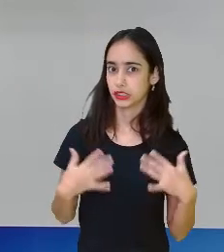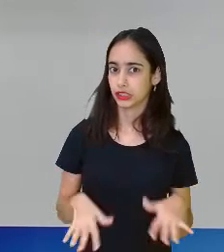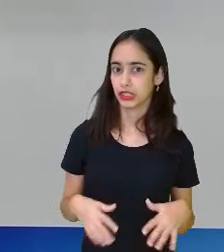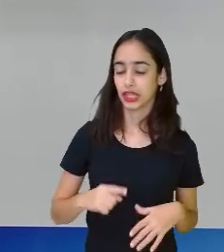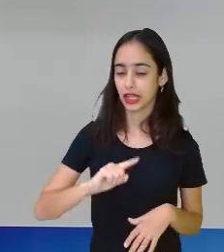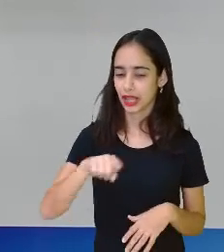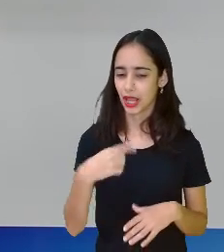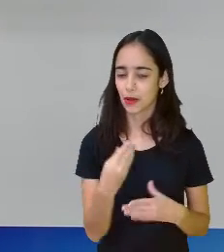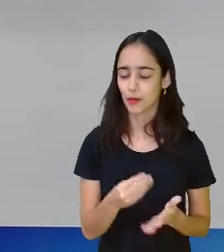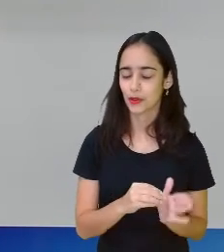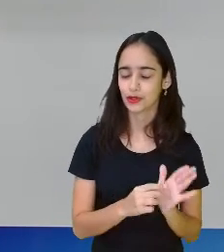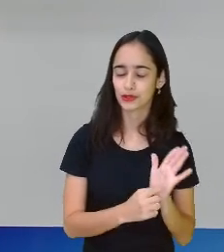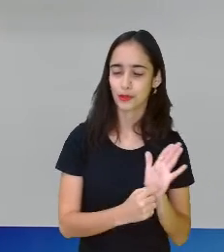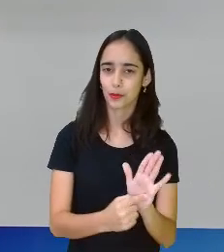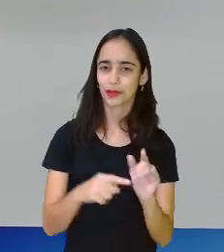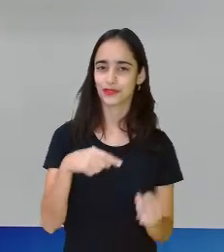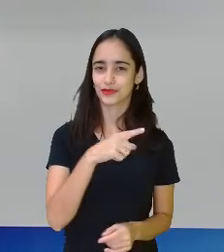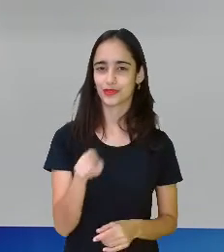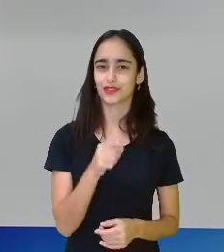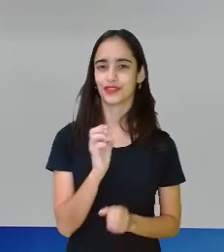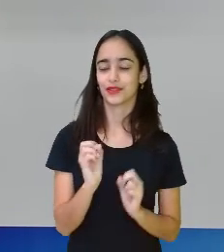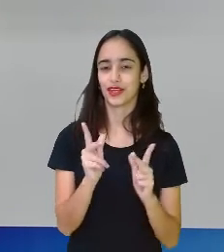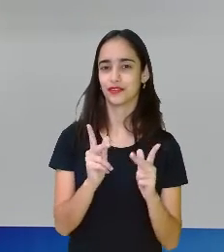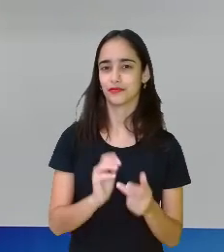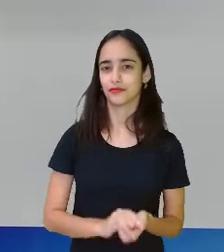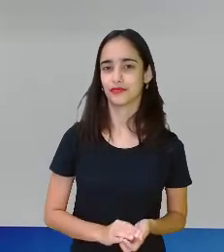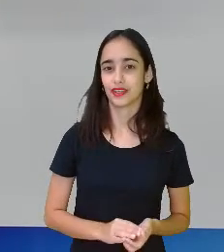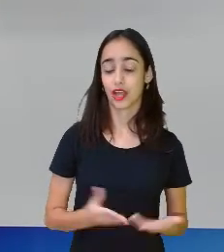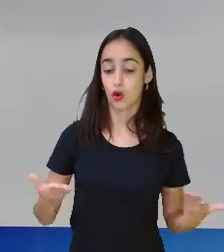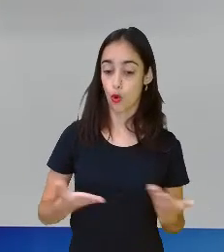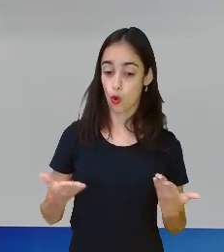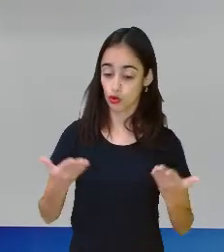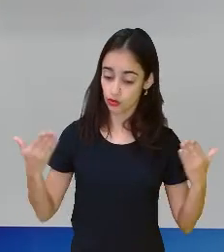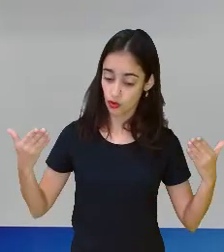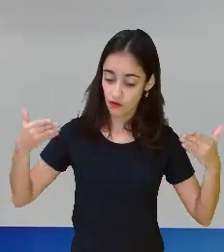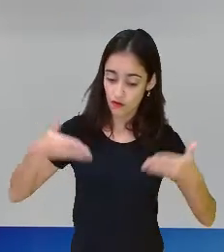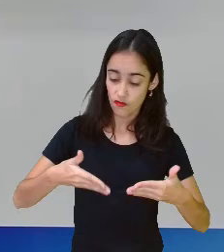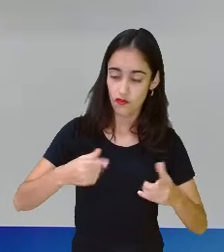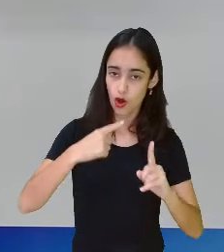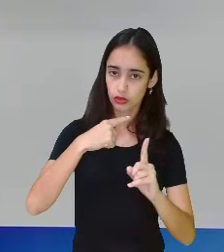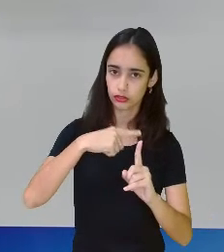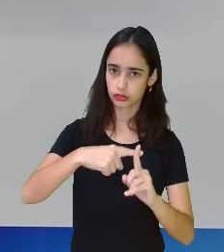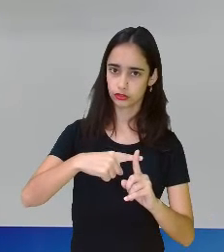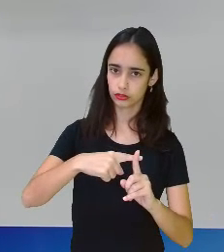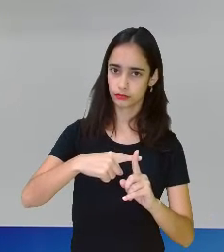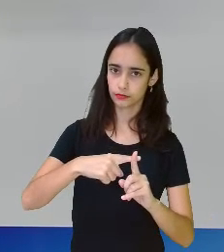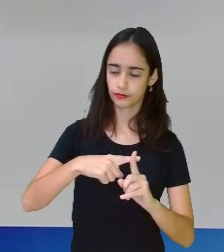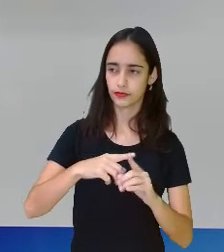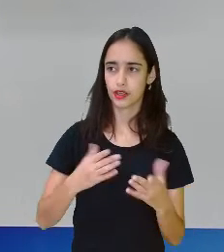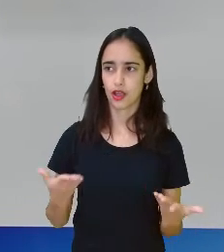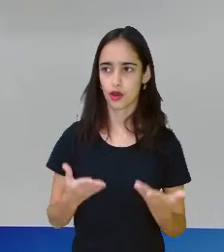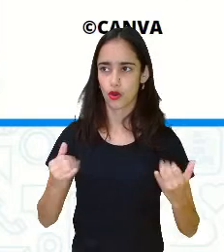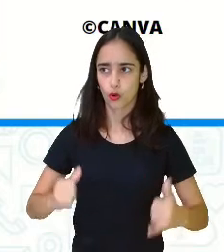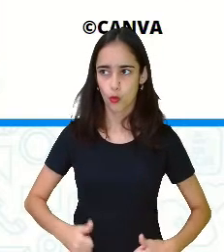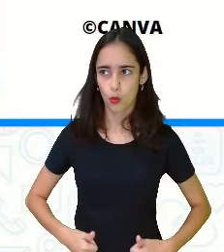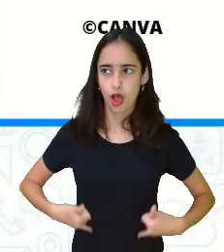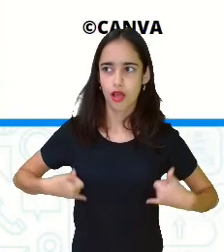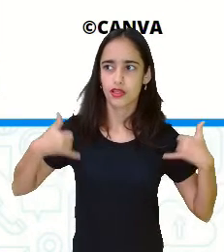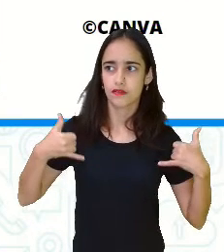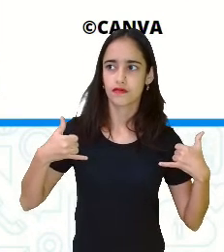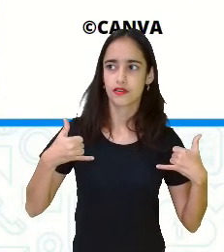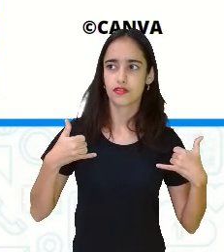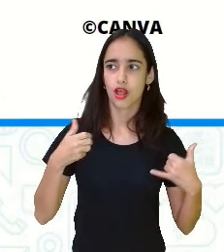também. Por enquanto, a gente vai focar em adição. Para o aniversário de Lulu, foram